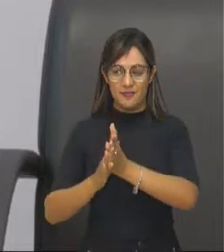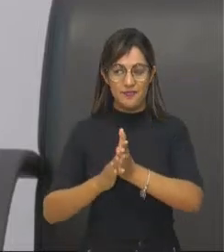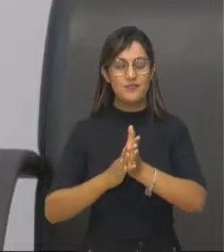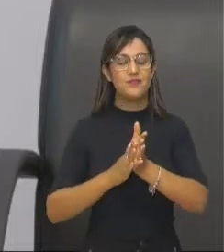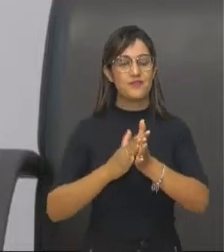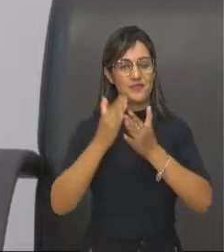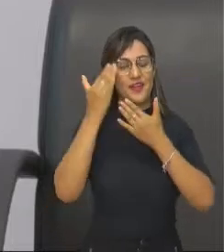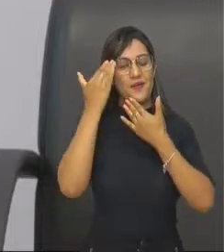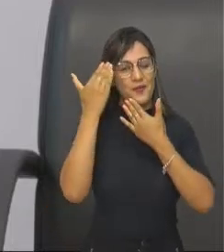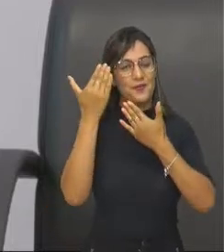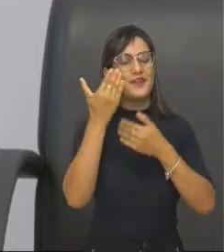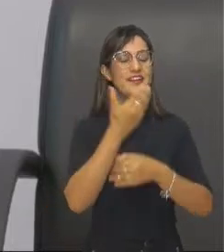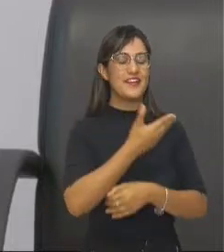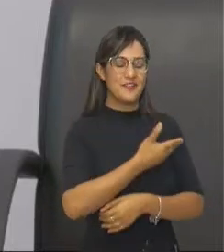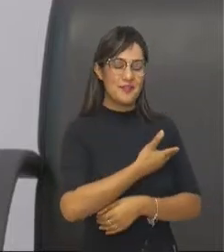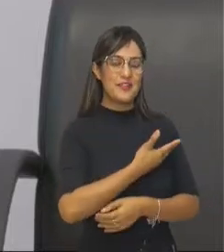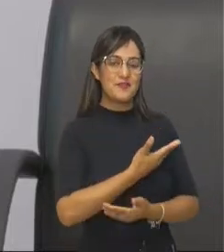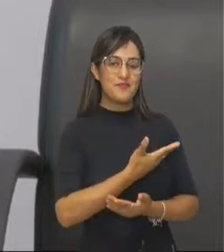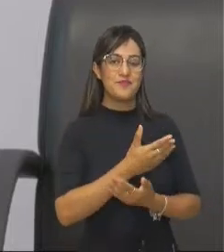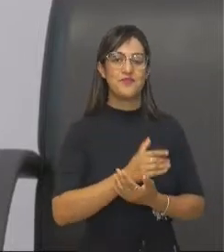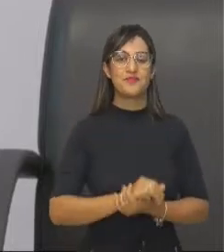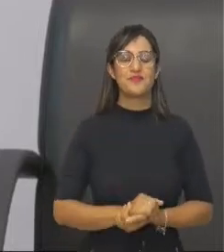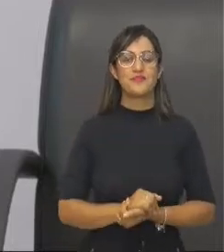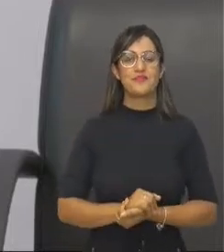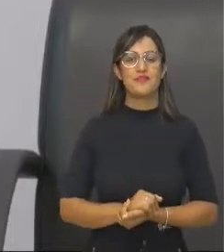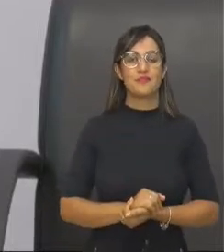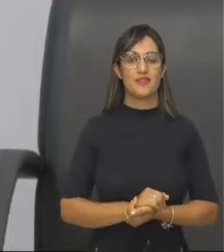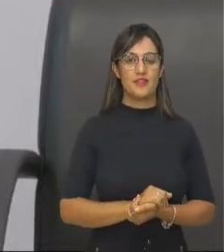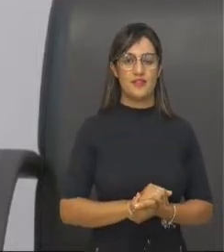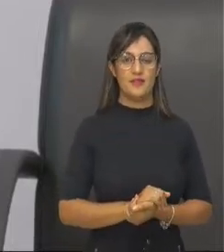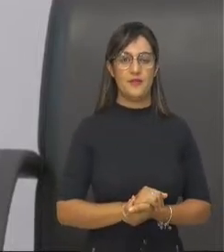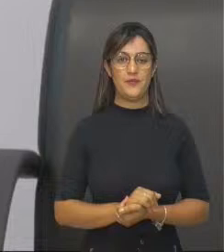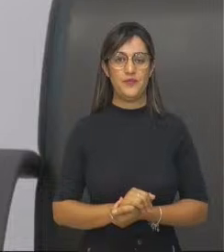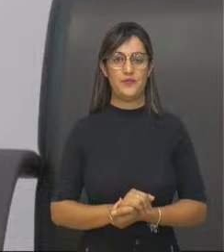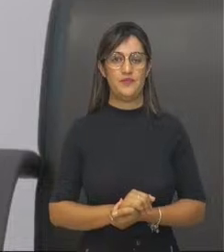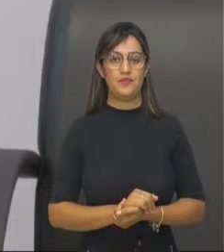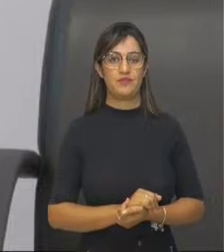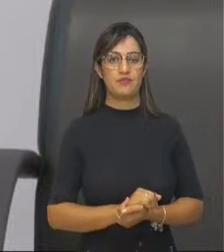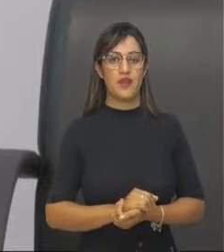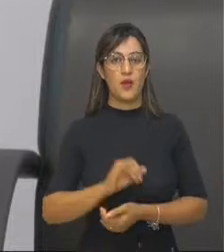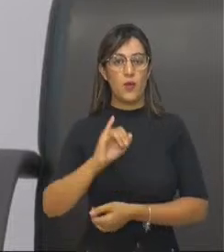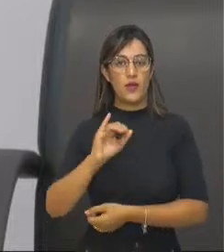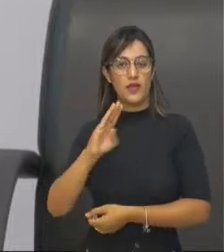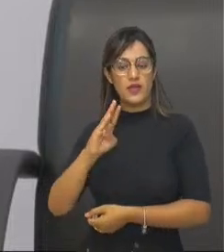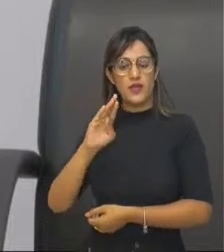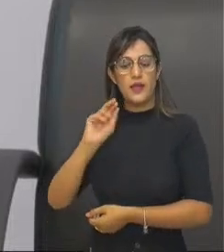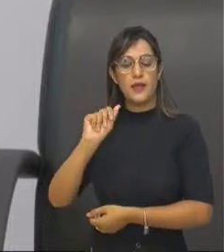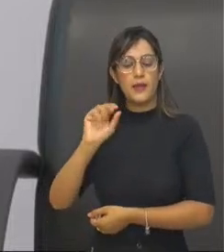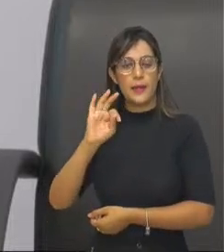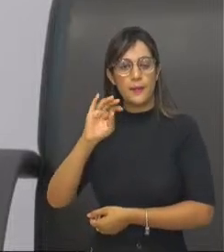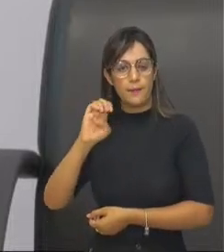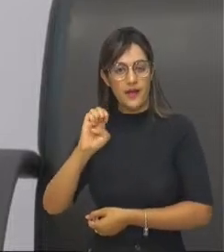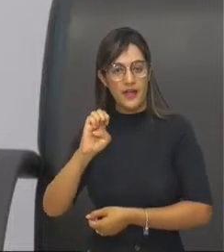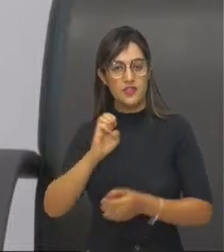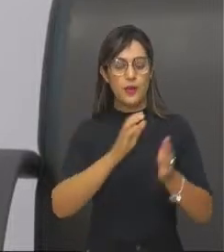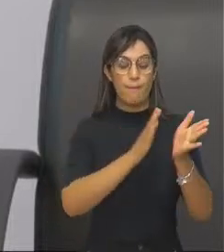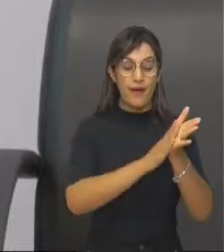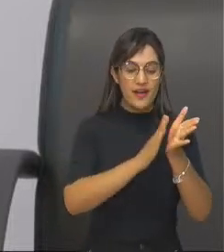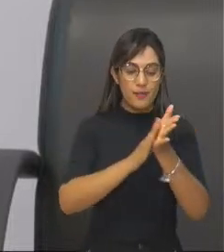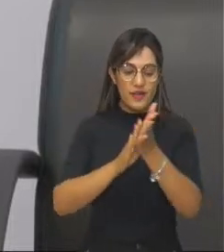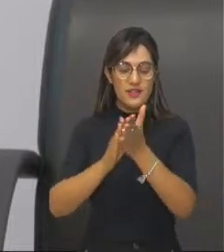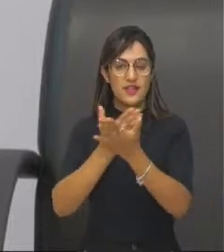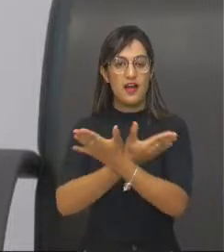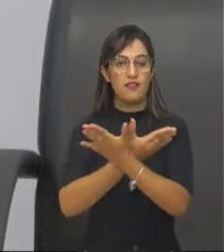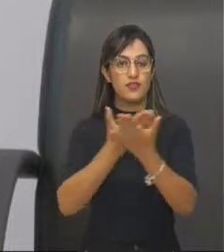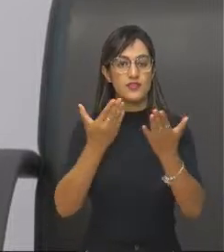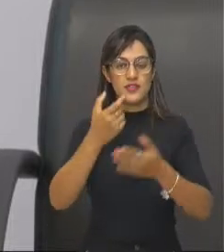Boa, obrigada, amiga. E, então, o IBRAT pediu para felicitar vocês também. E eu,